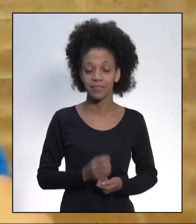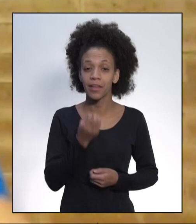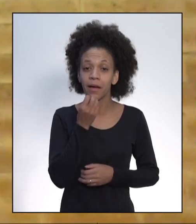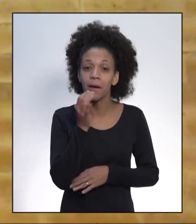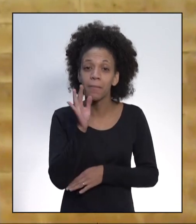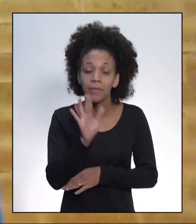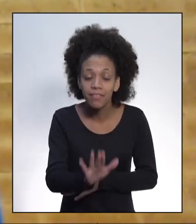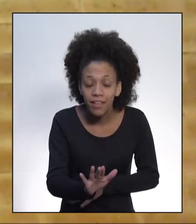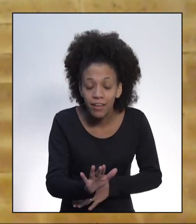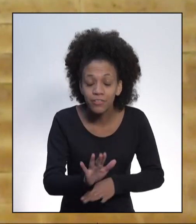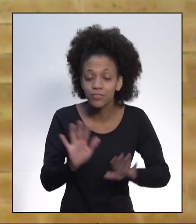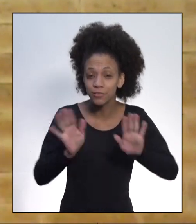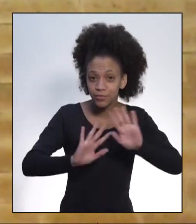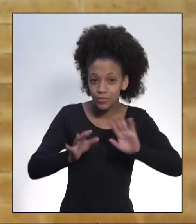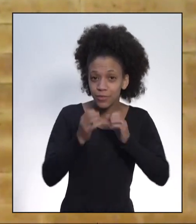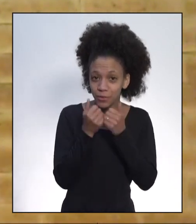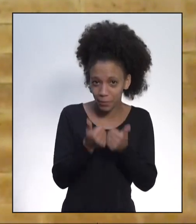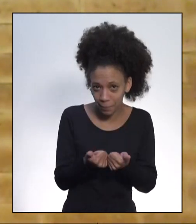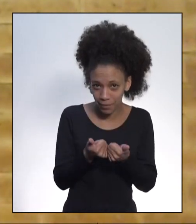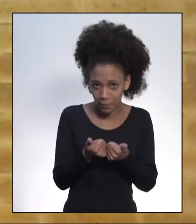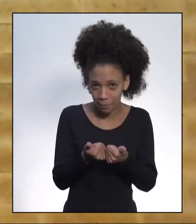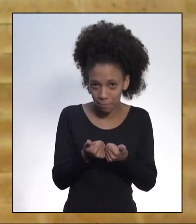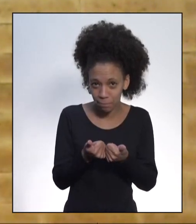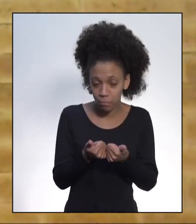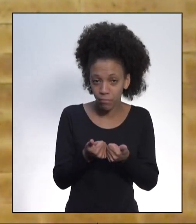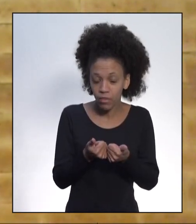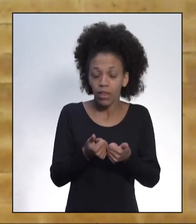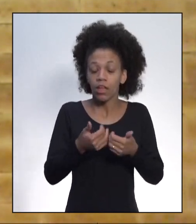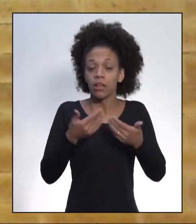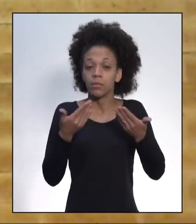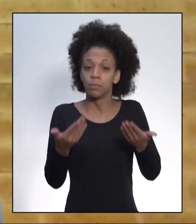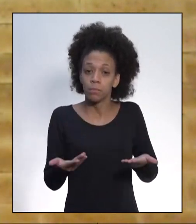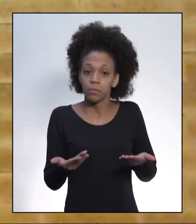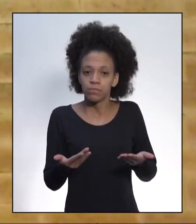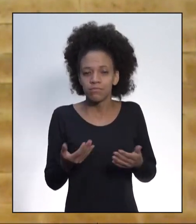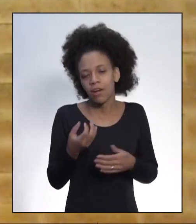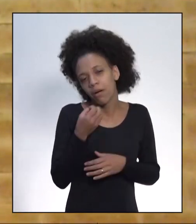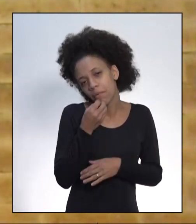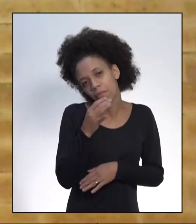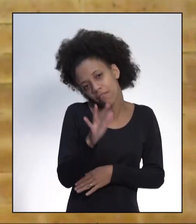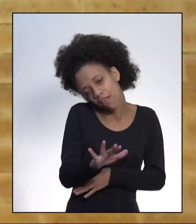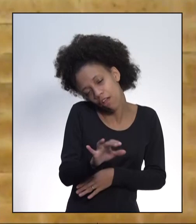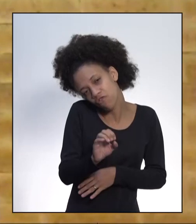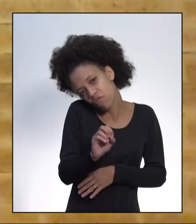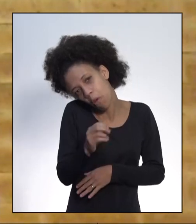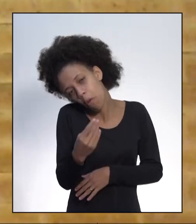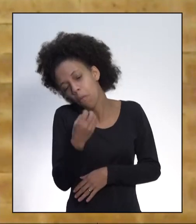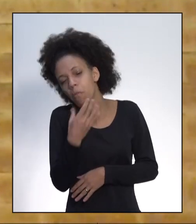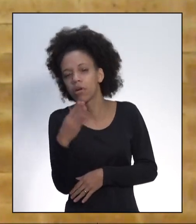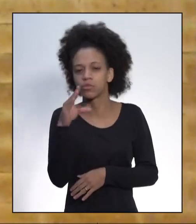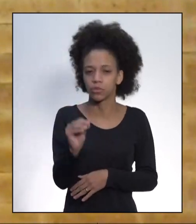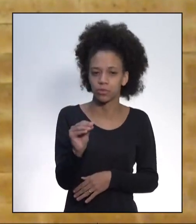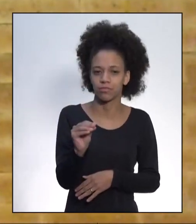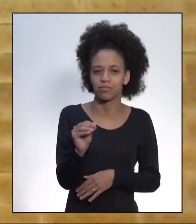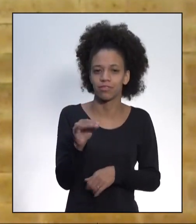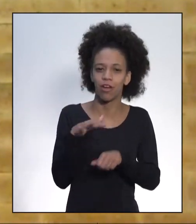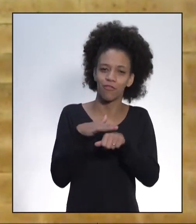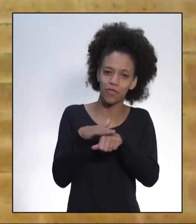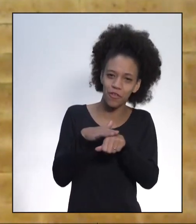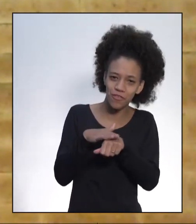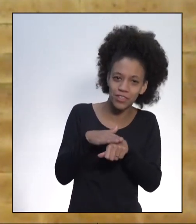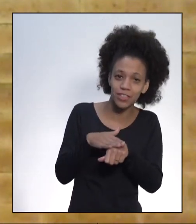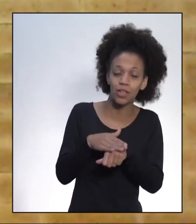Boa tarde, pessoal, tudo bem? Bom, boa tarde, boa noite. Eu sei que eu estou conversando agora com os